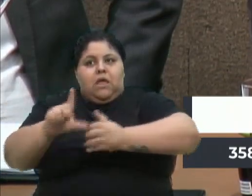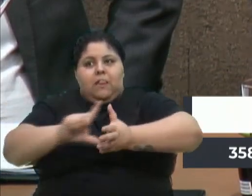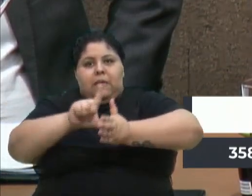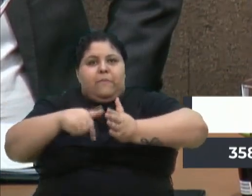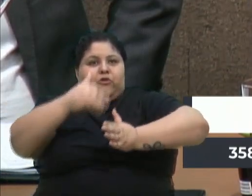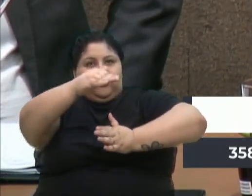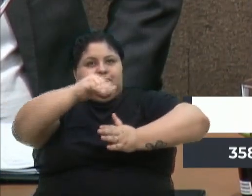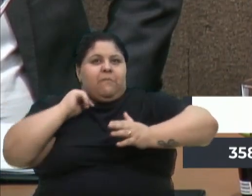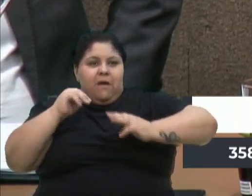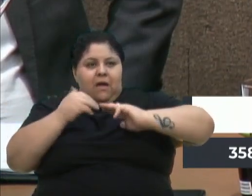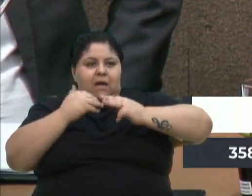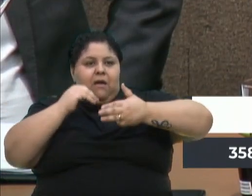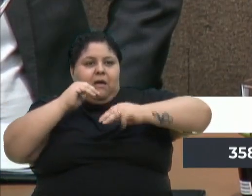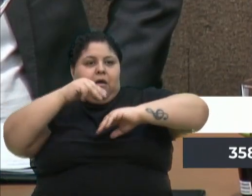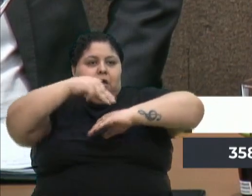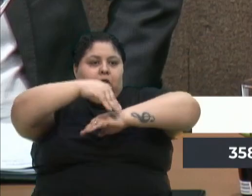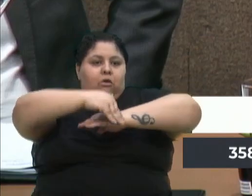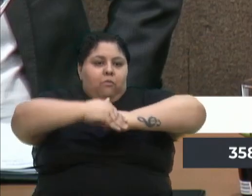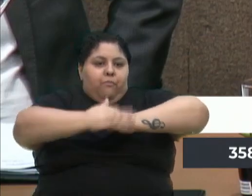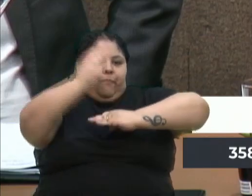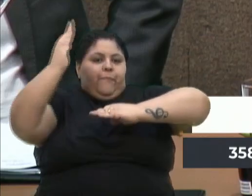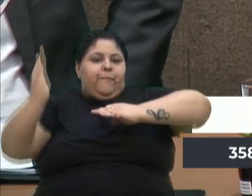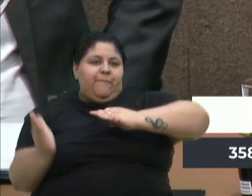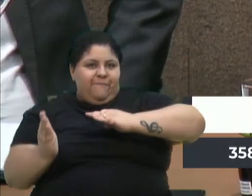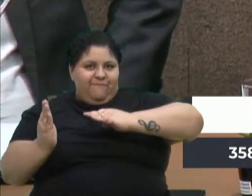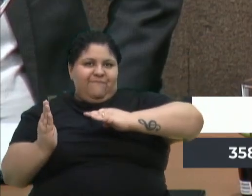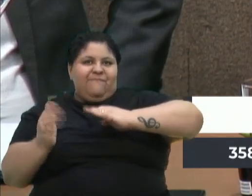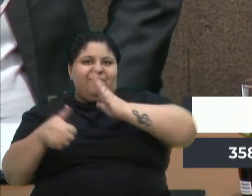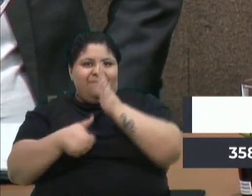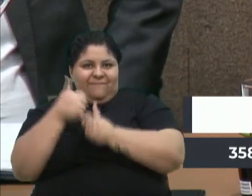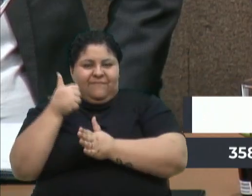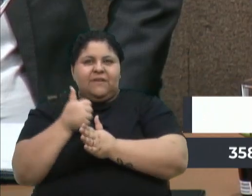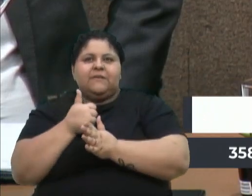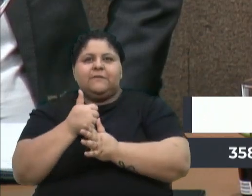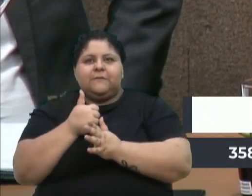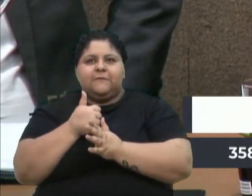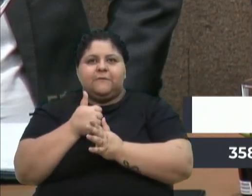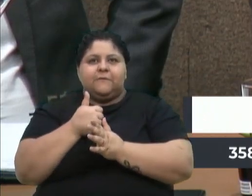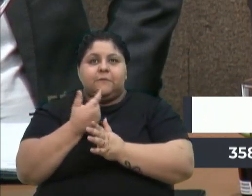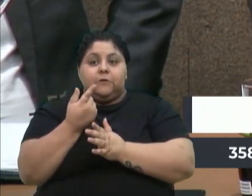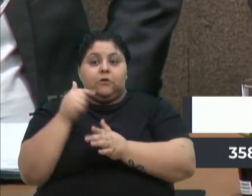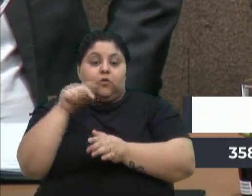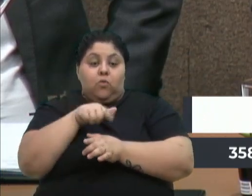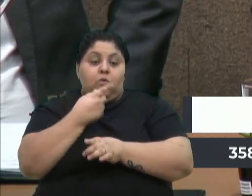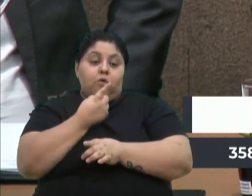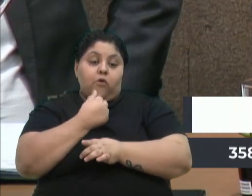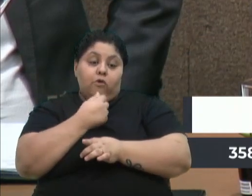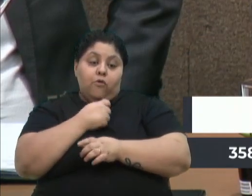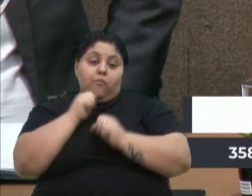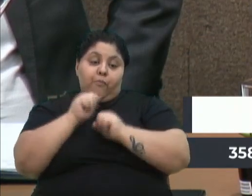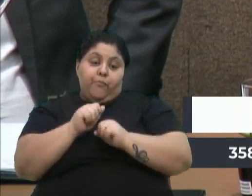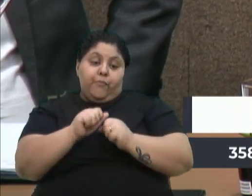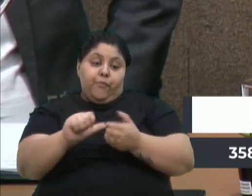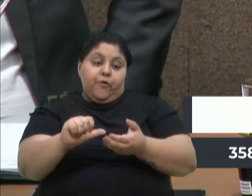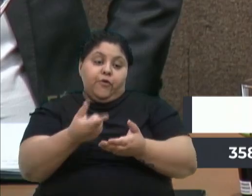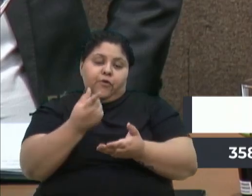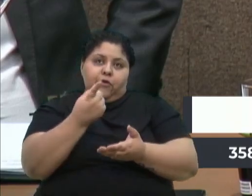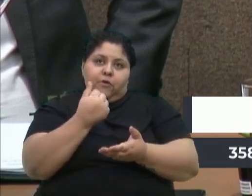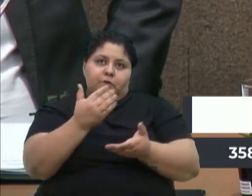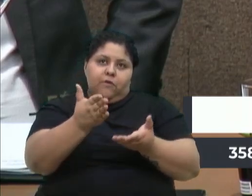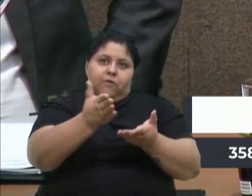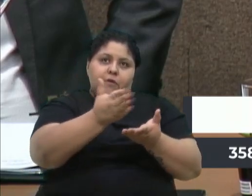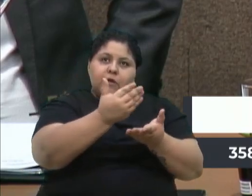a questão das emendas impositivas do vereador Camires. Por quê? Porque com aquele dinheiro eu ia poder comprar o cascalho para cascalhar aquelas estradas